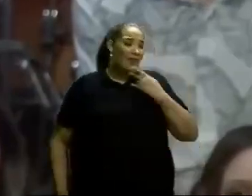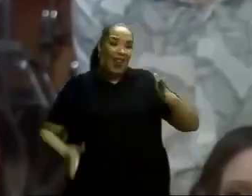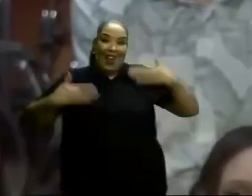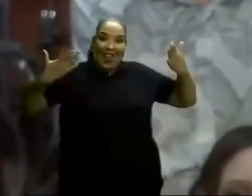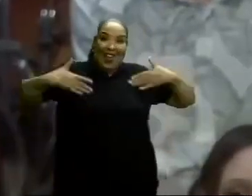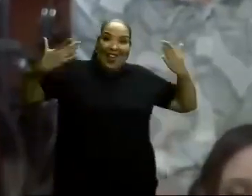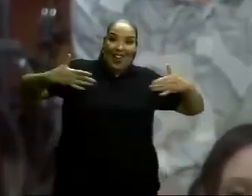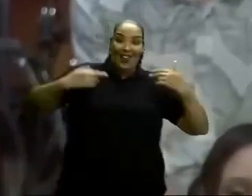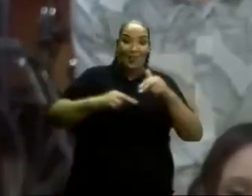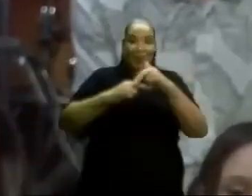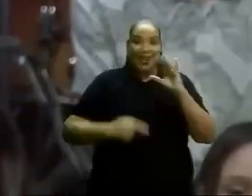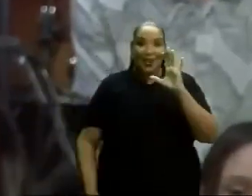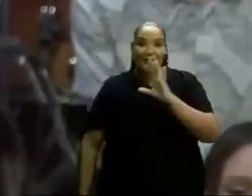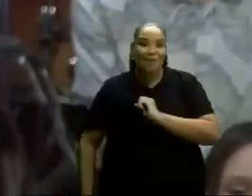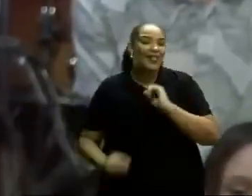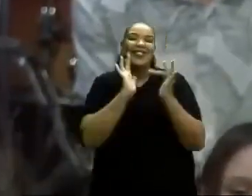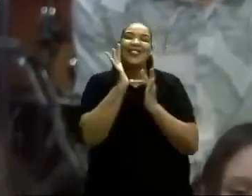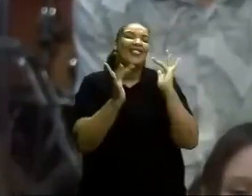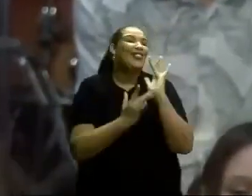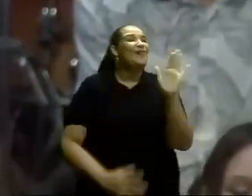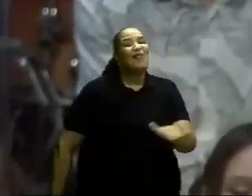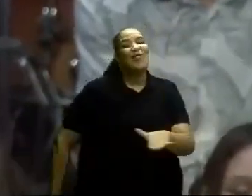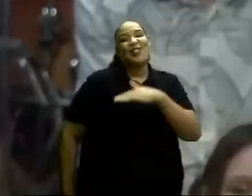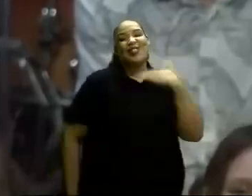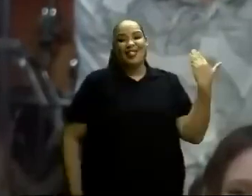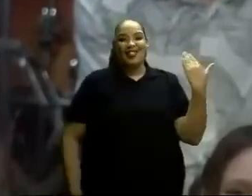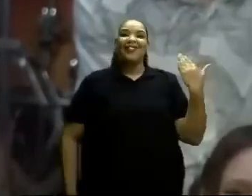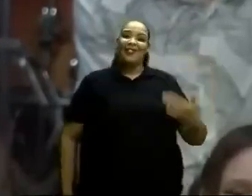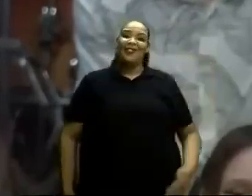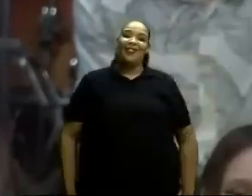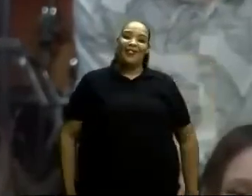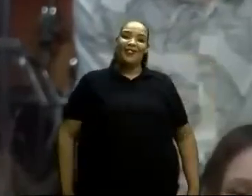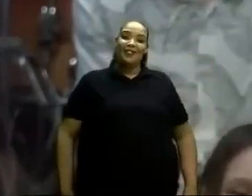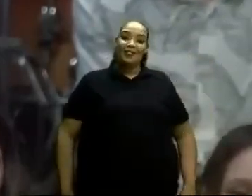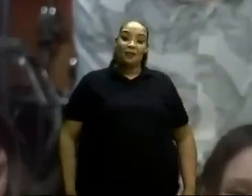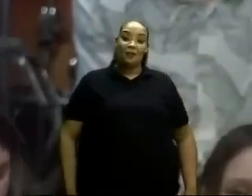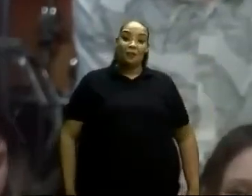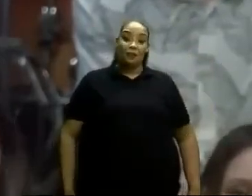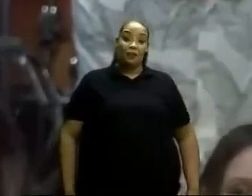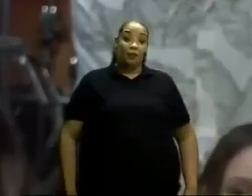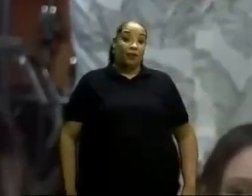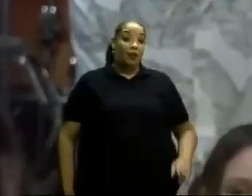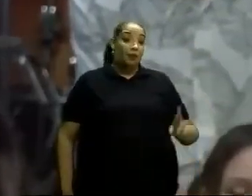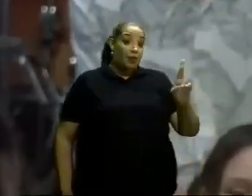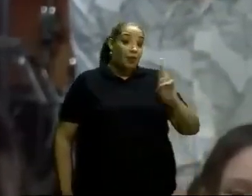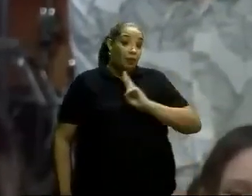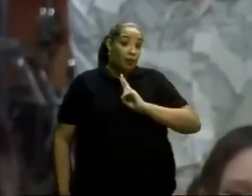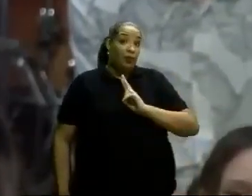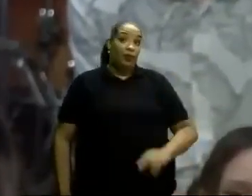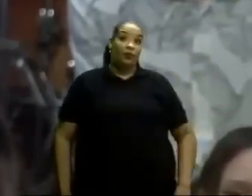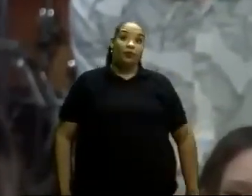que foi por amor dos nossos pecados. Diga Jesus morreu. Jesus morreu. Responda para mim, eu termino no